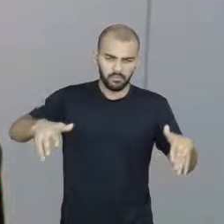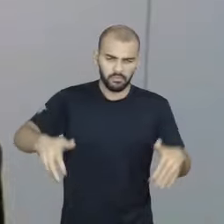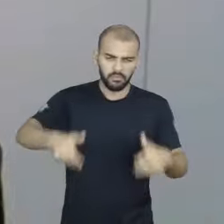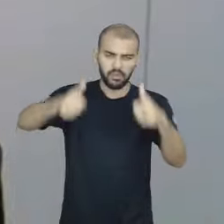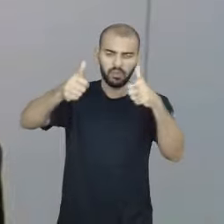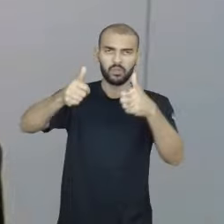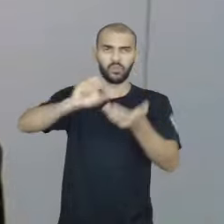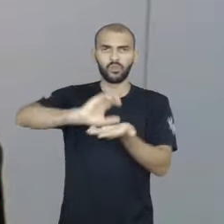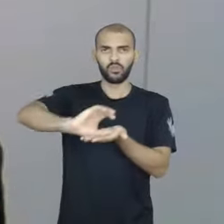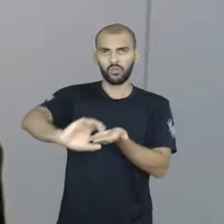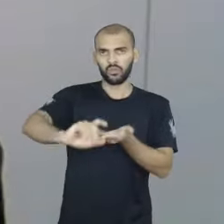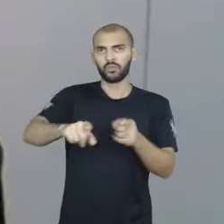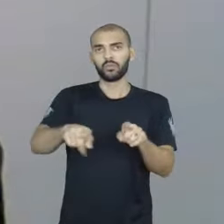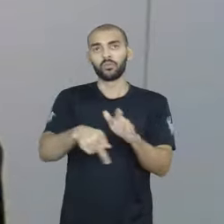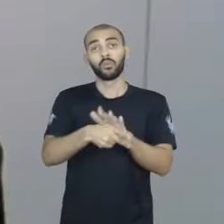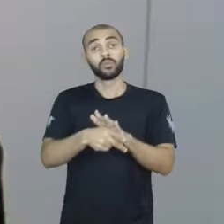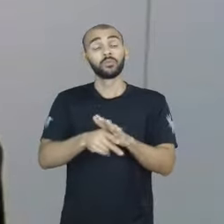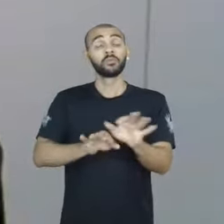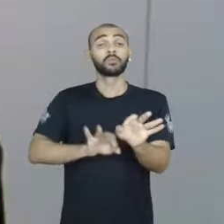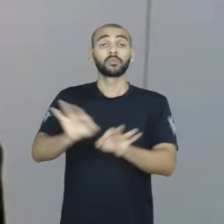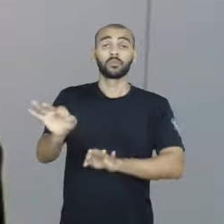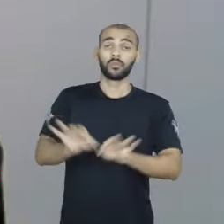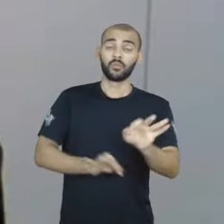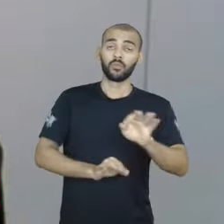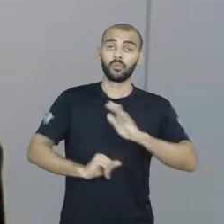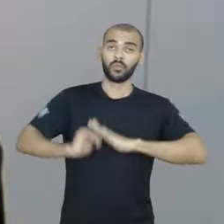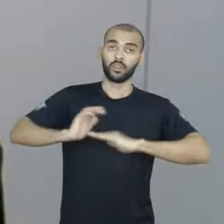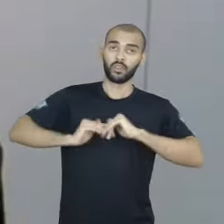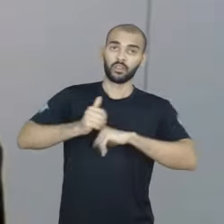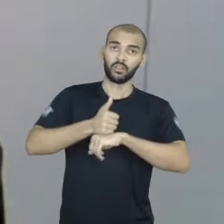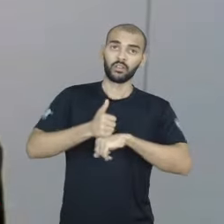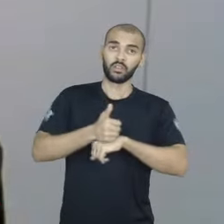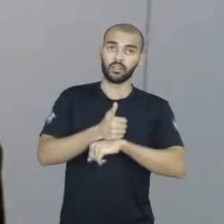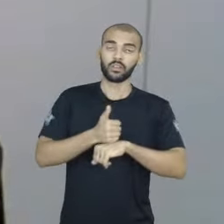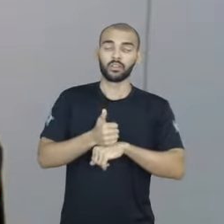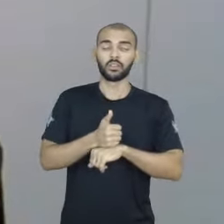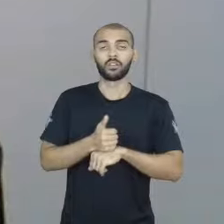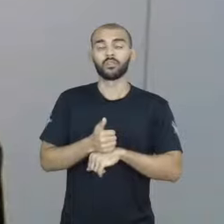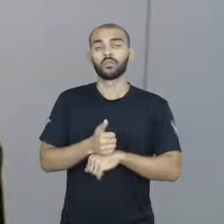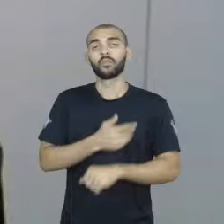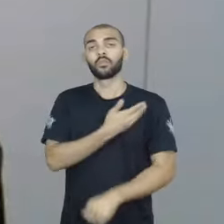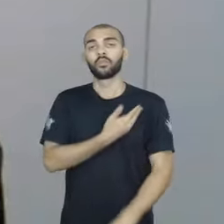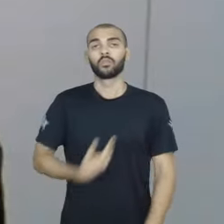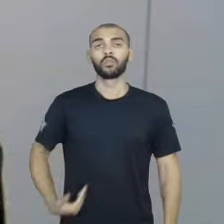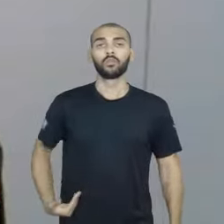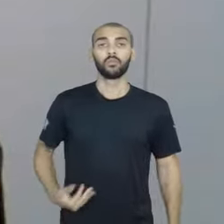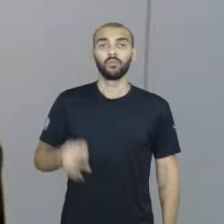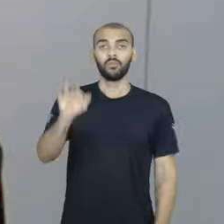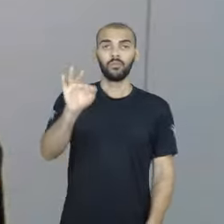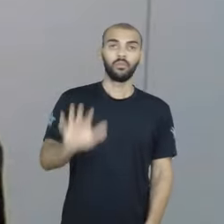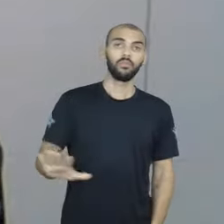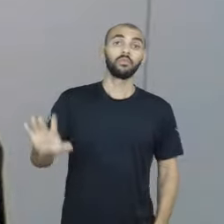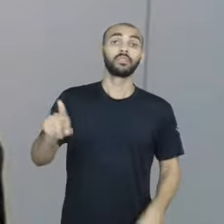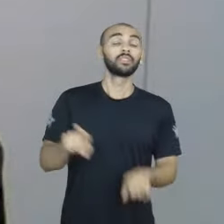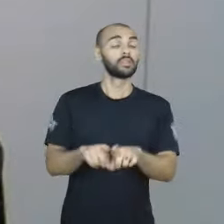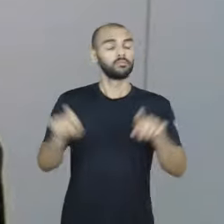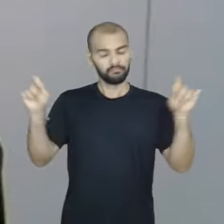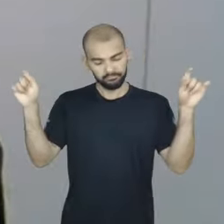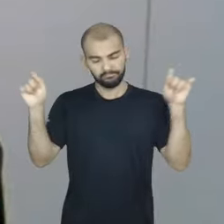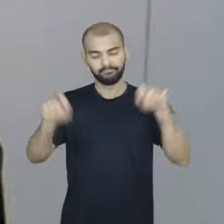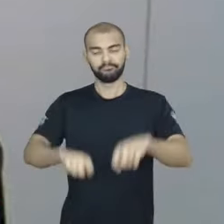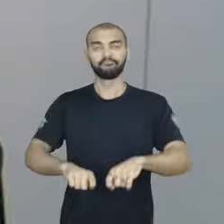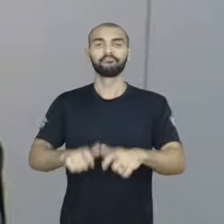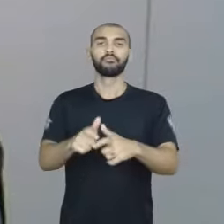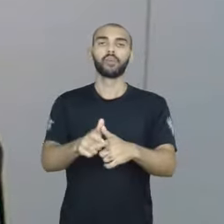investimento nos programas de formação profissional do governo federal, nós conseguiremos também aumentar o potencial